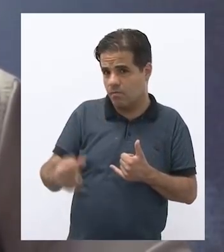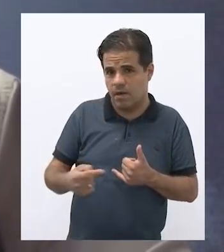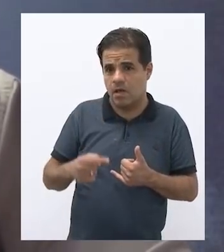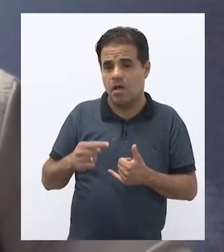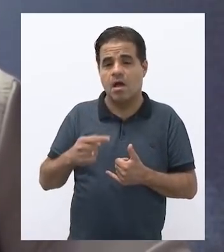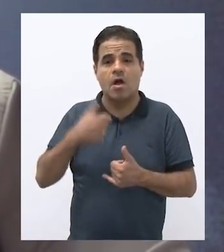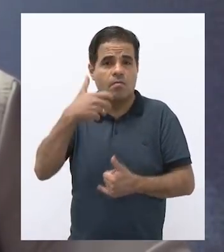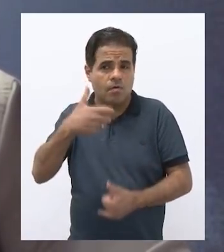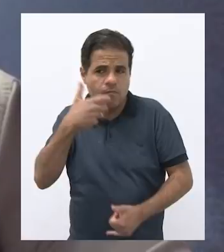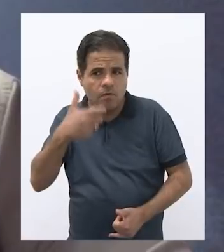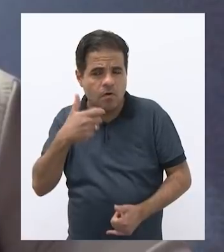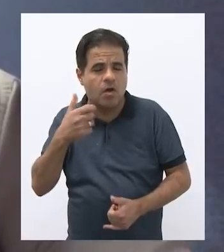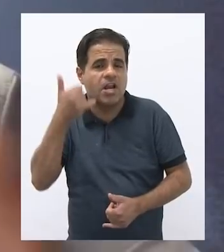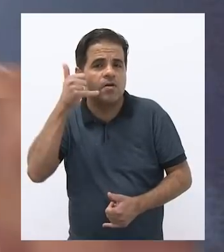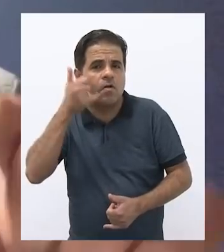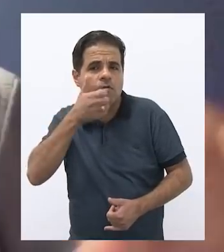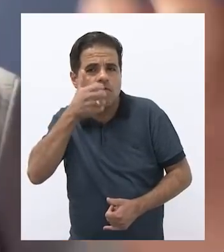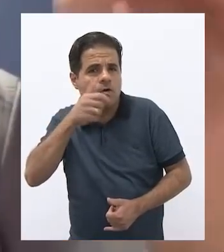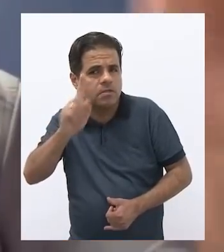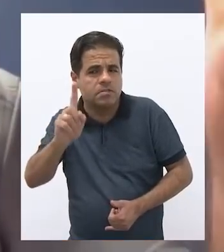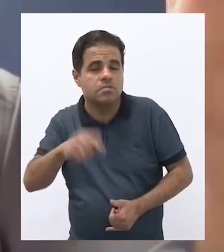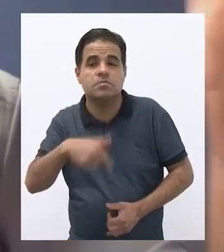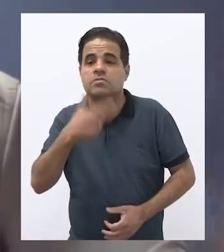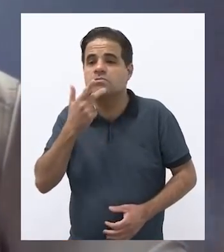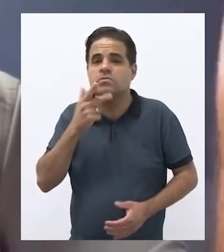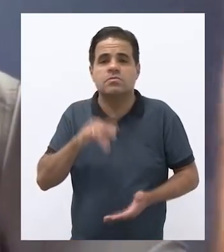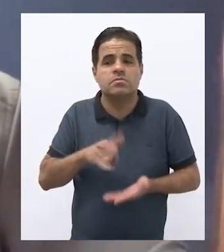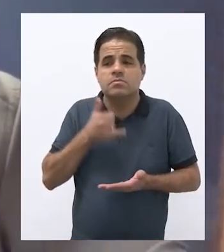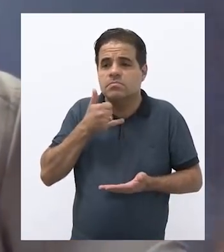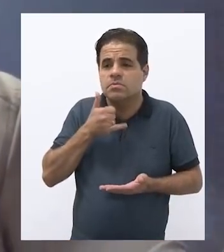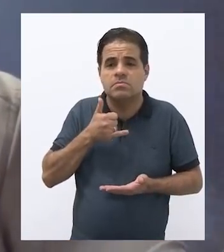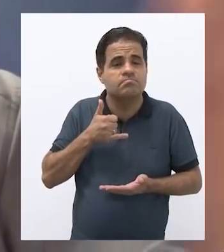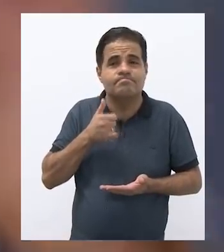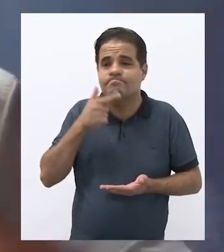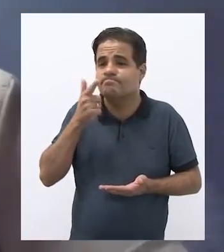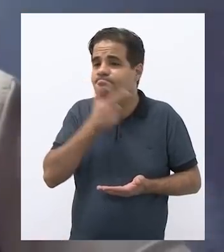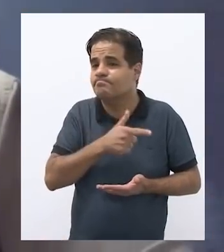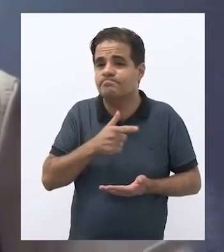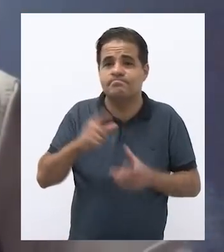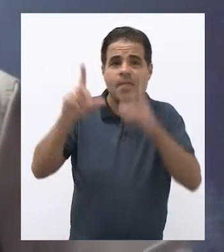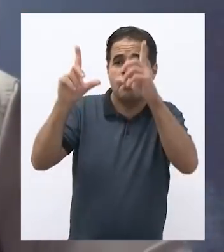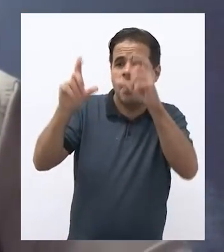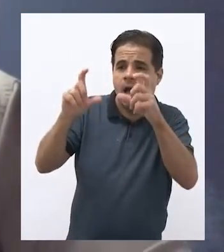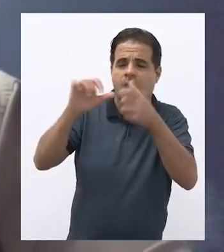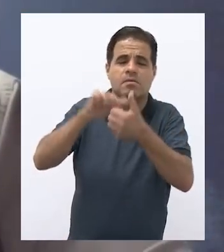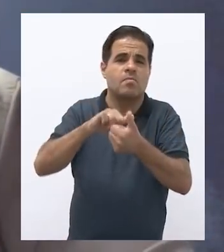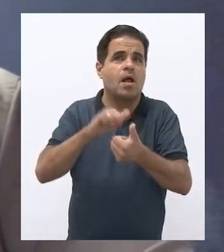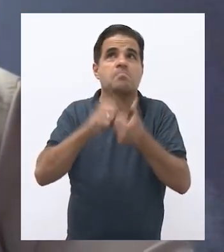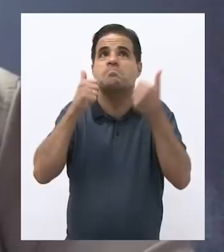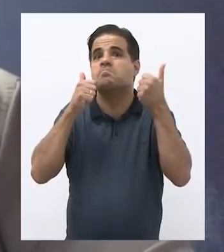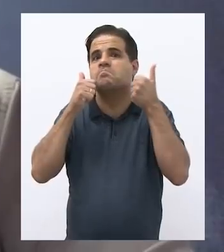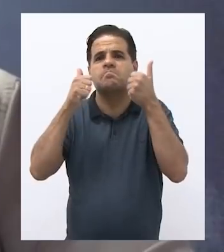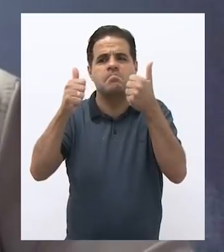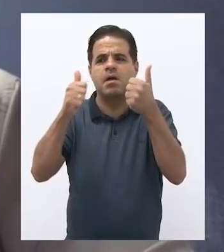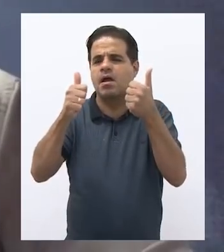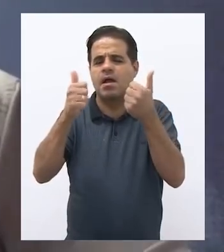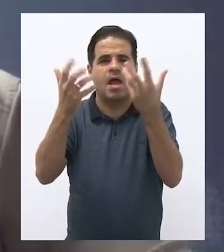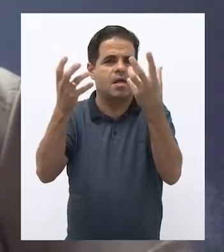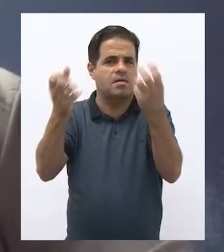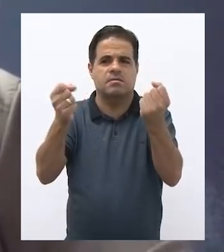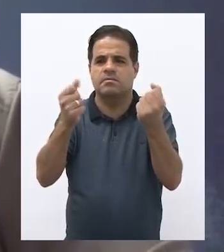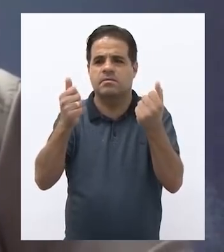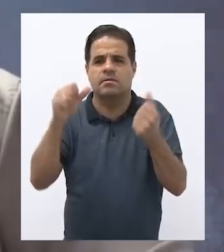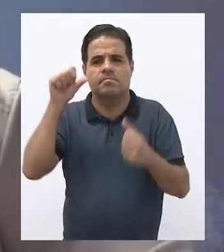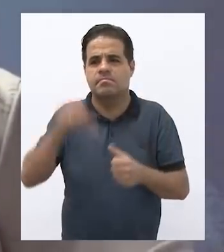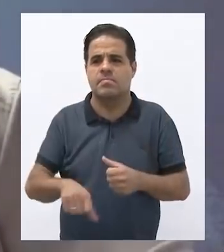iPhone de última geração. Estou falando de um smartphone que mal e mal consegue fazer uma foto com uma qualidade ali minimamente aceitável. Tá pior que